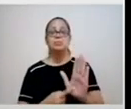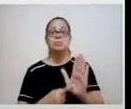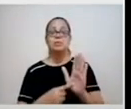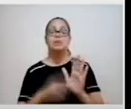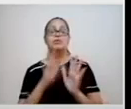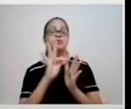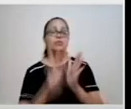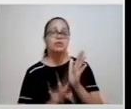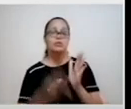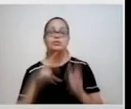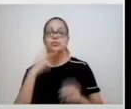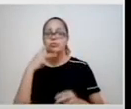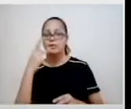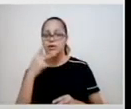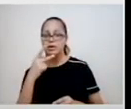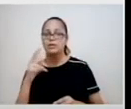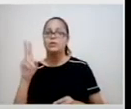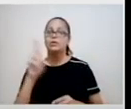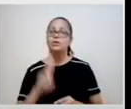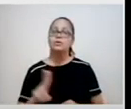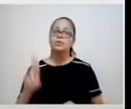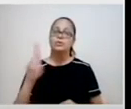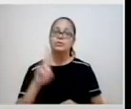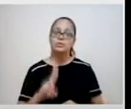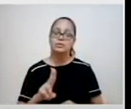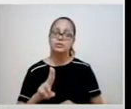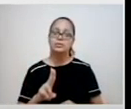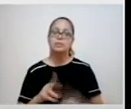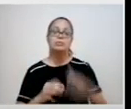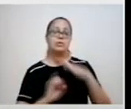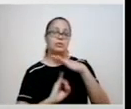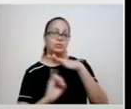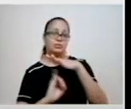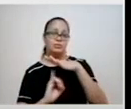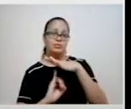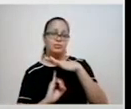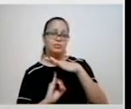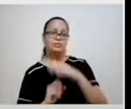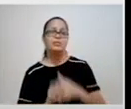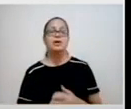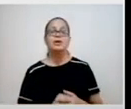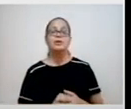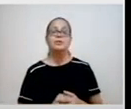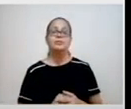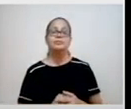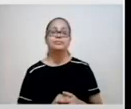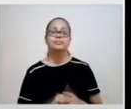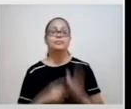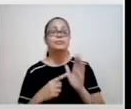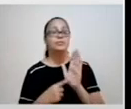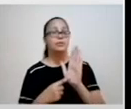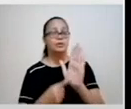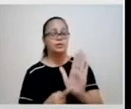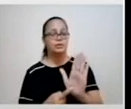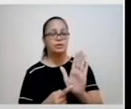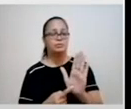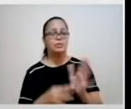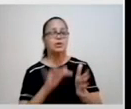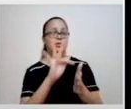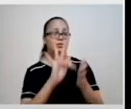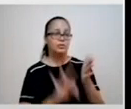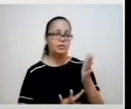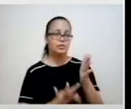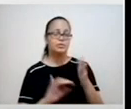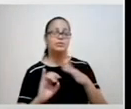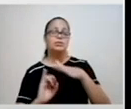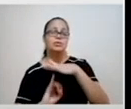Então, no dia a dia, nós usamos a língua falada informal. Identifiquem uma expressão bastante informal no texto e